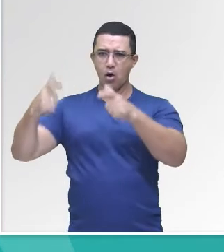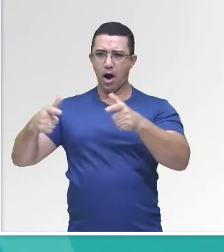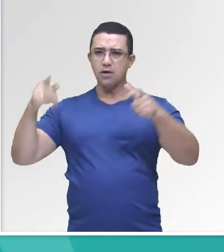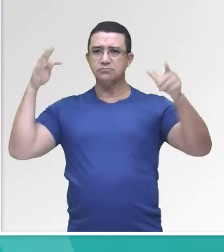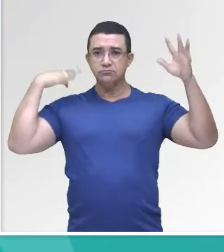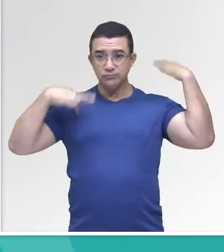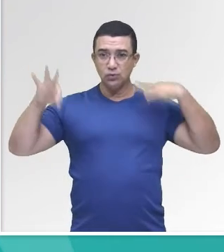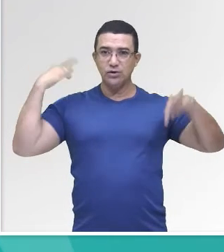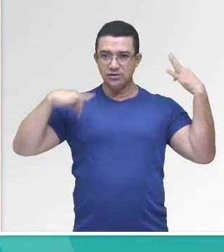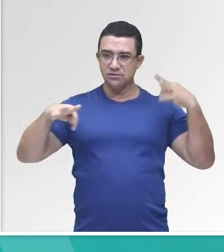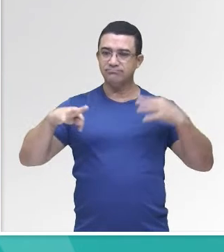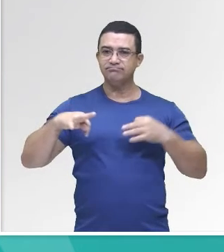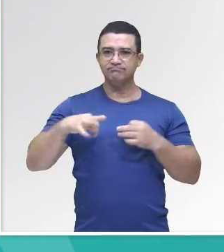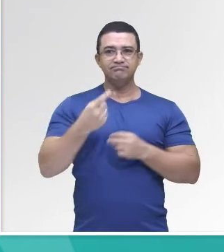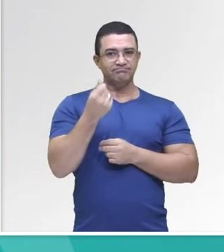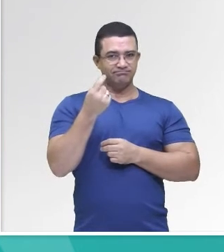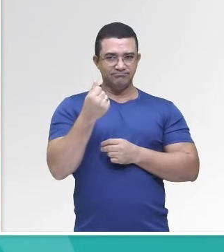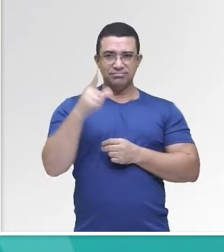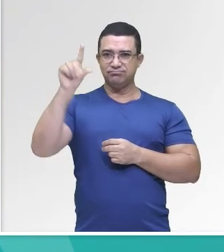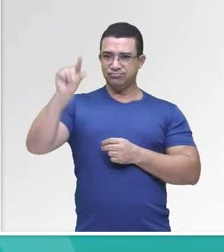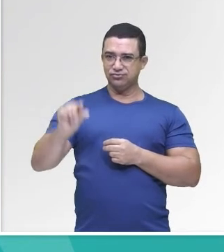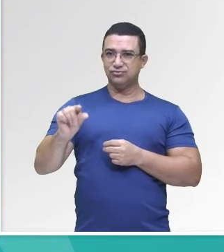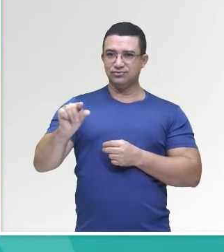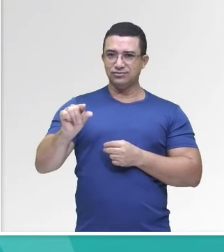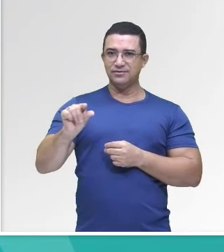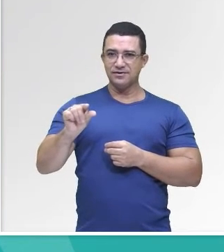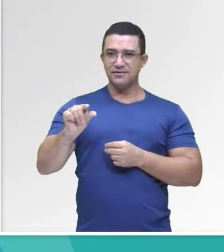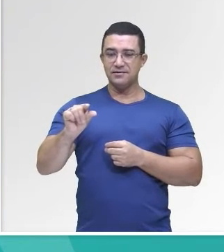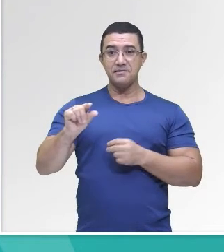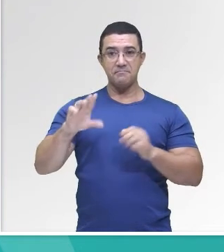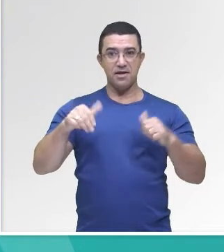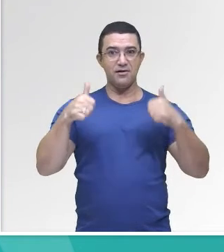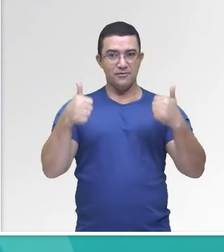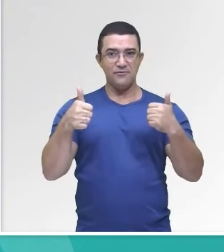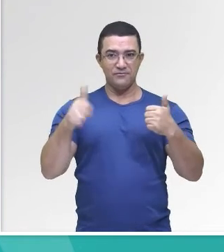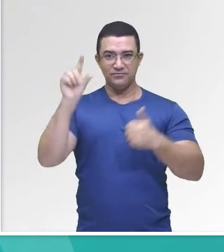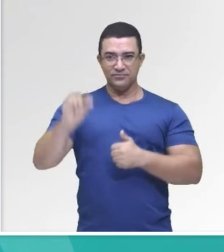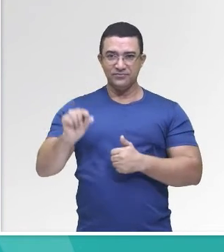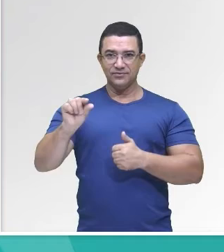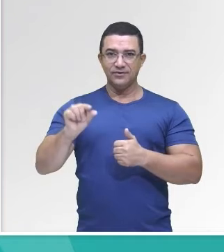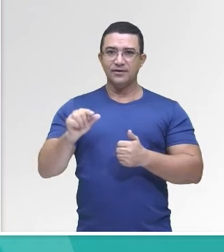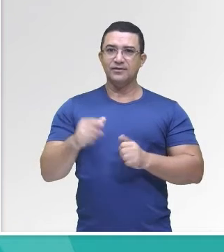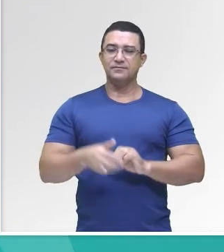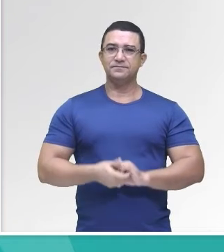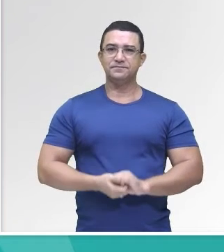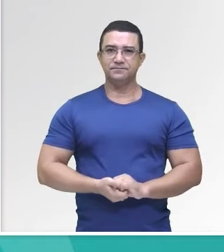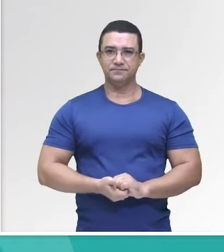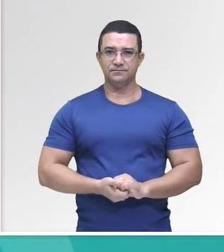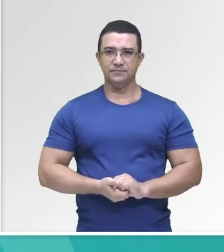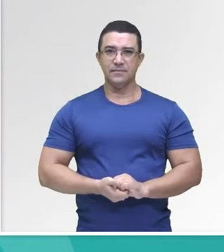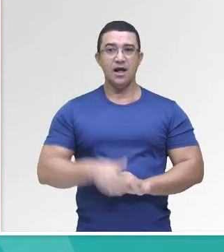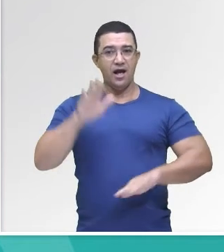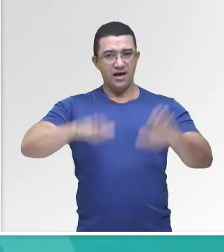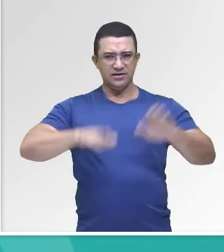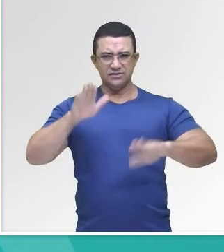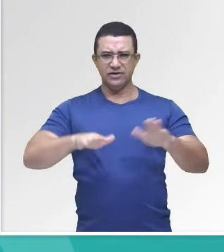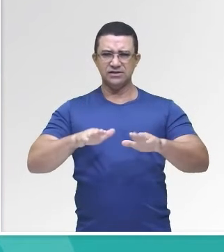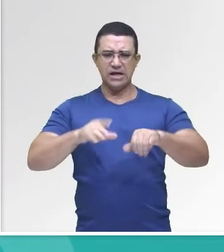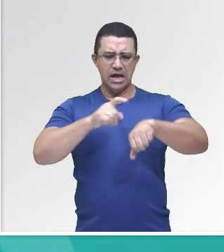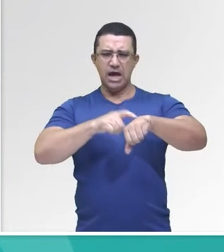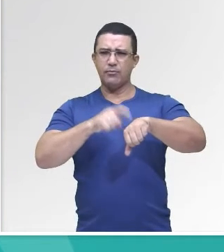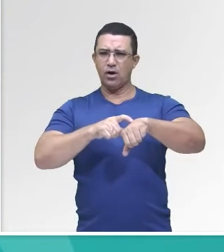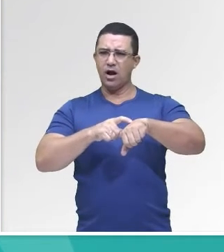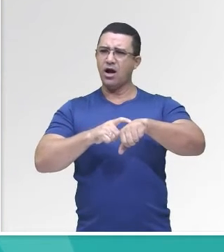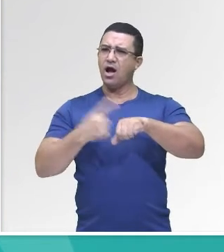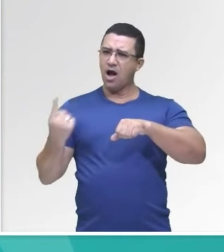os preços se encontram um pouco inflados por el excesso de demanda. Como